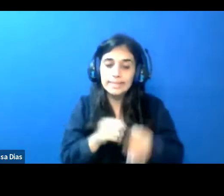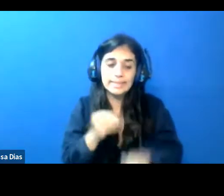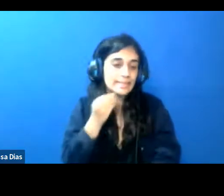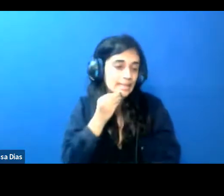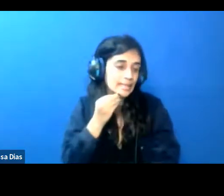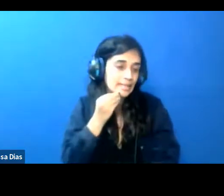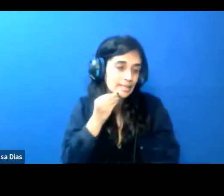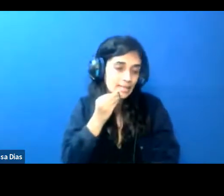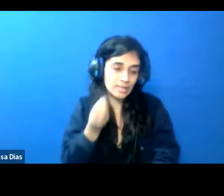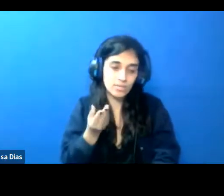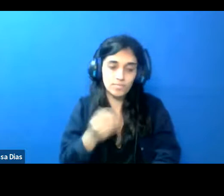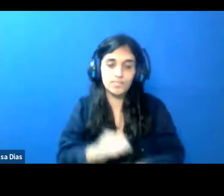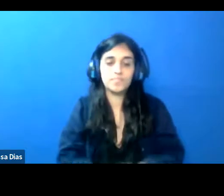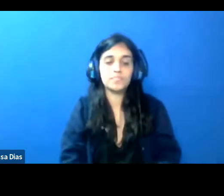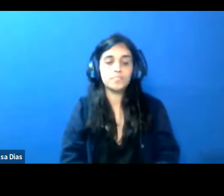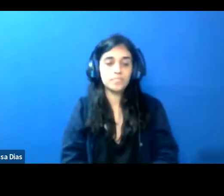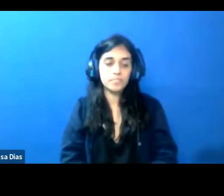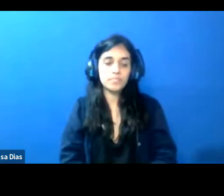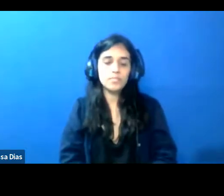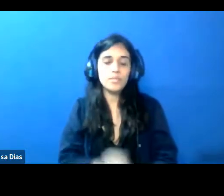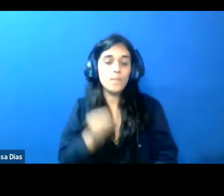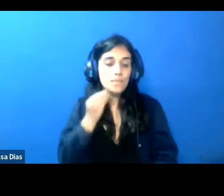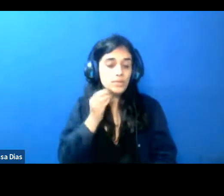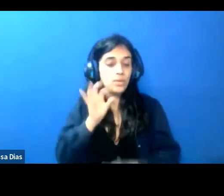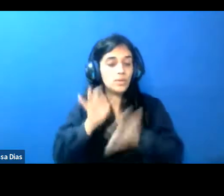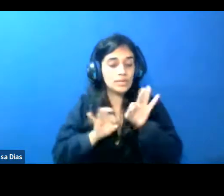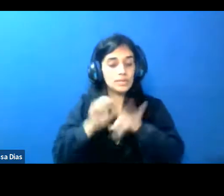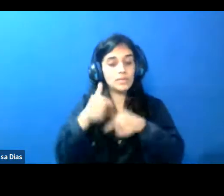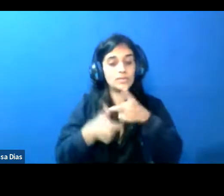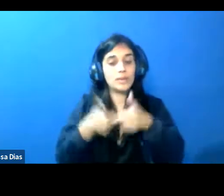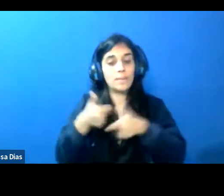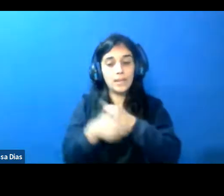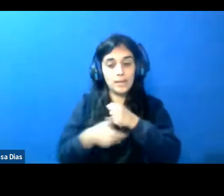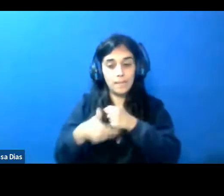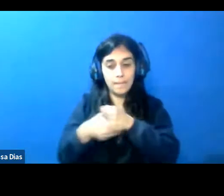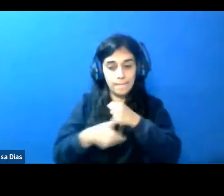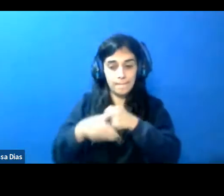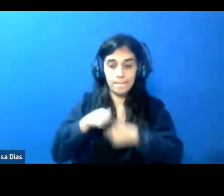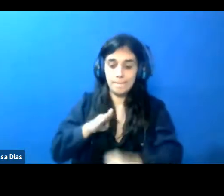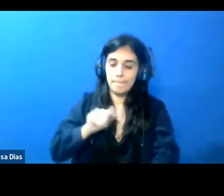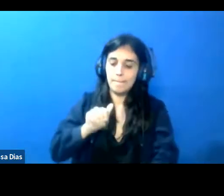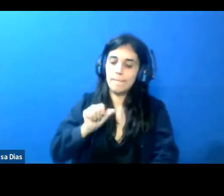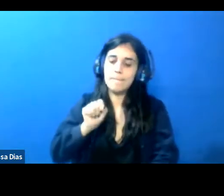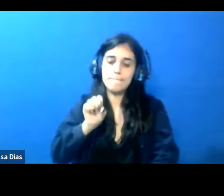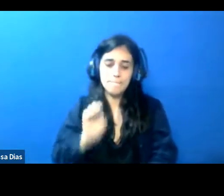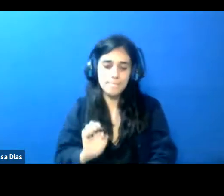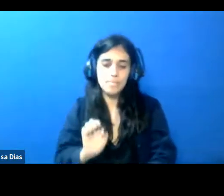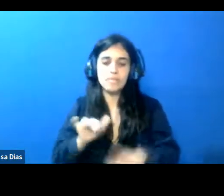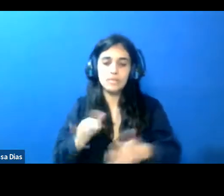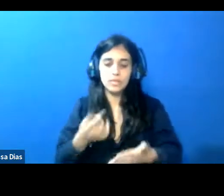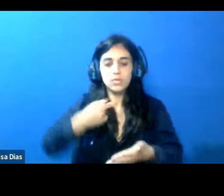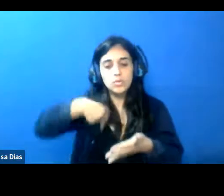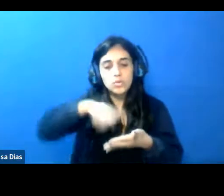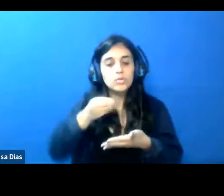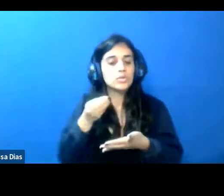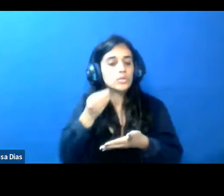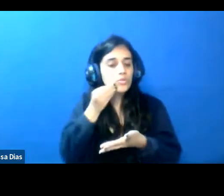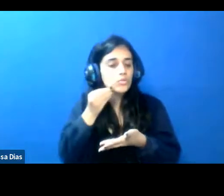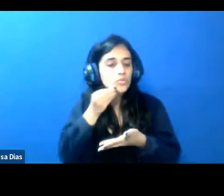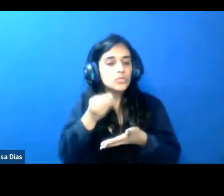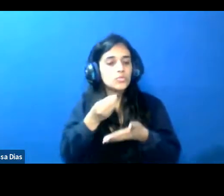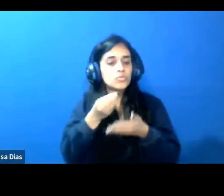fazer esse trabalho de base. Mas a gente fez muito encontro, então, assim, de resgate de sementes, nos nossos encontros